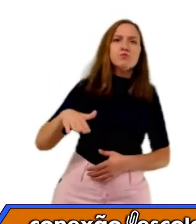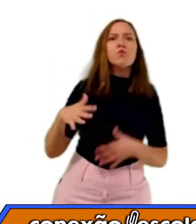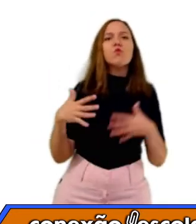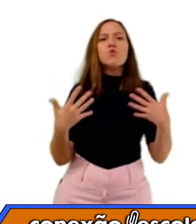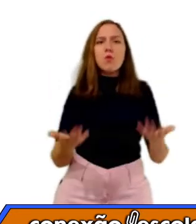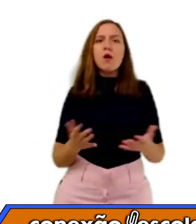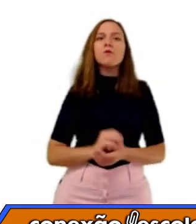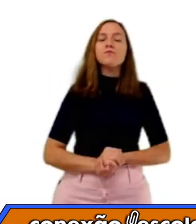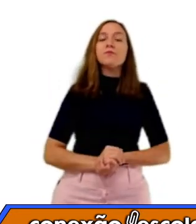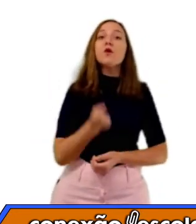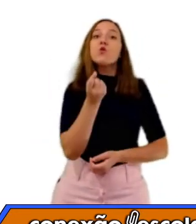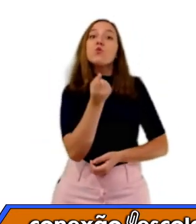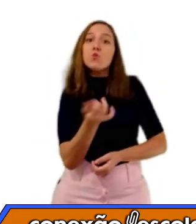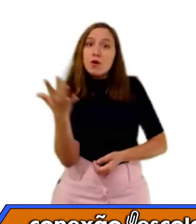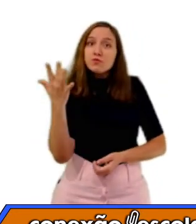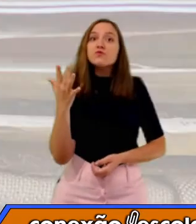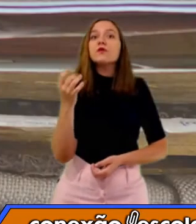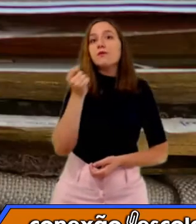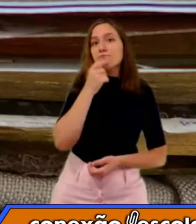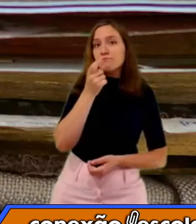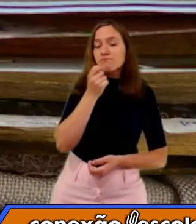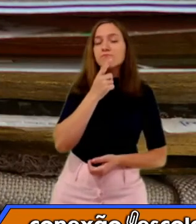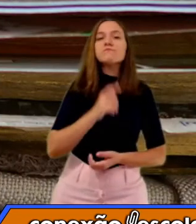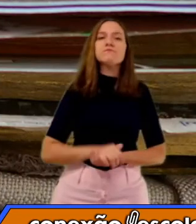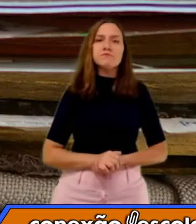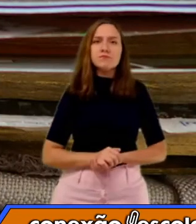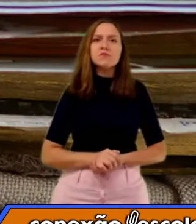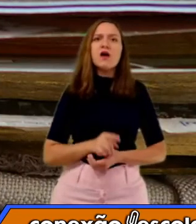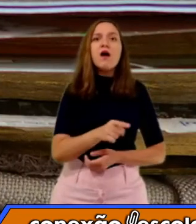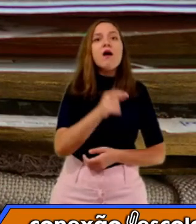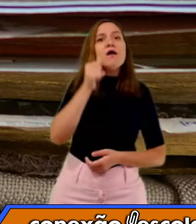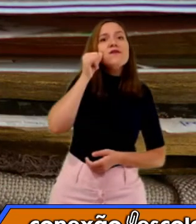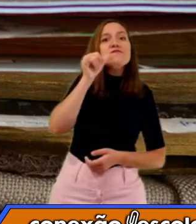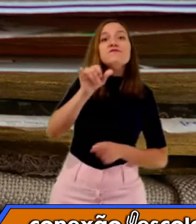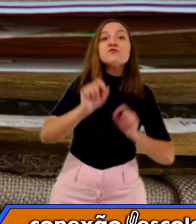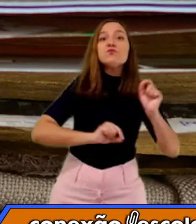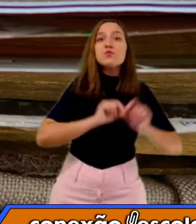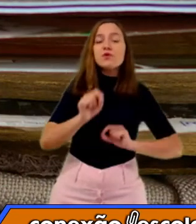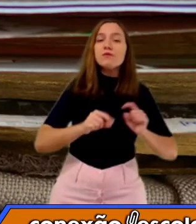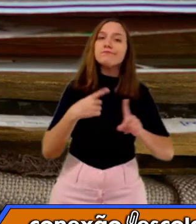ser a dosagem, as contraindicações, porque às vezes esse